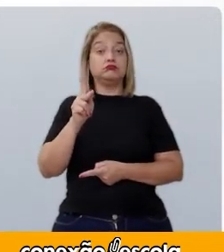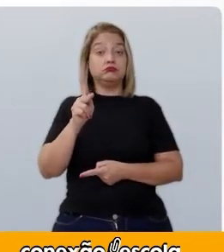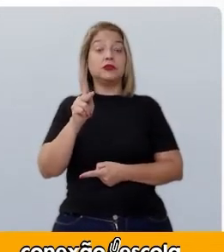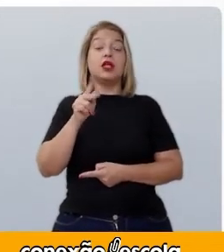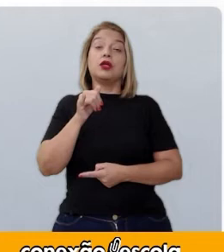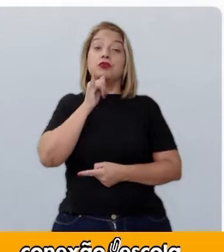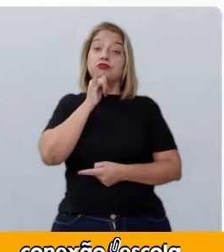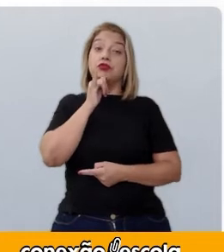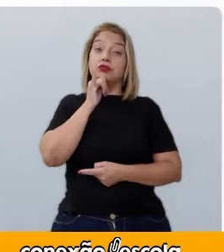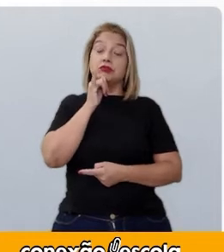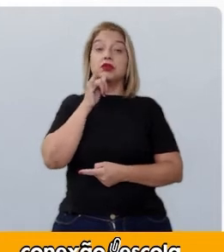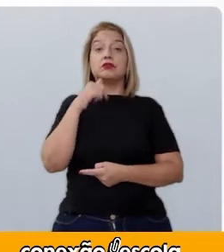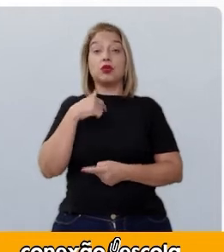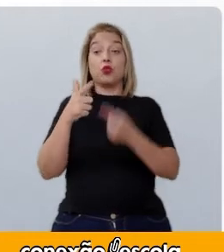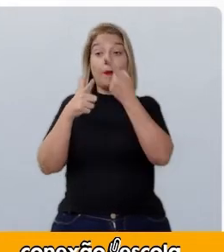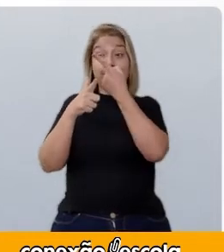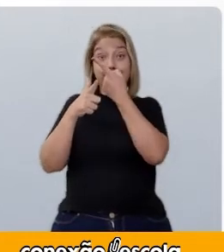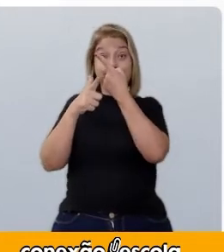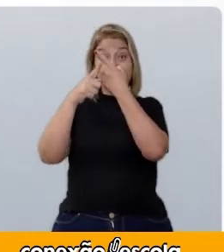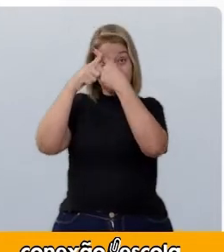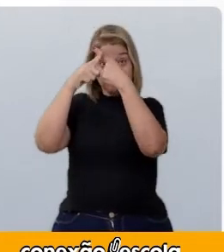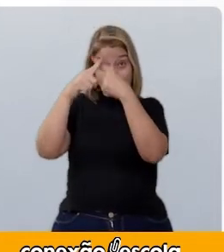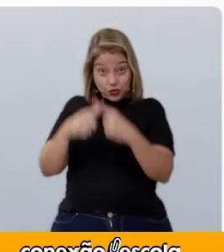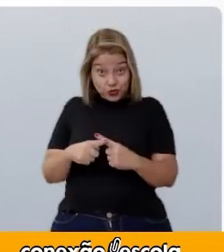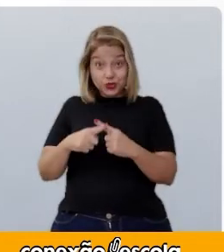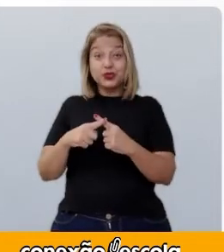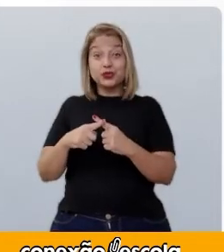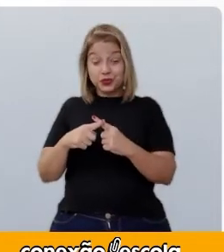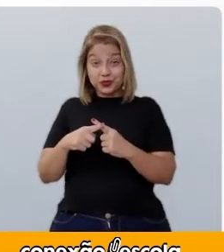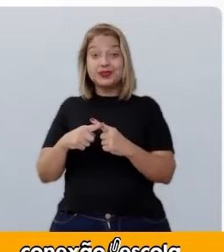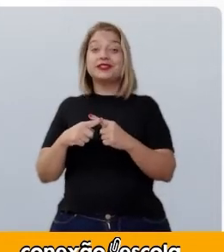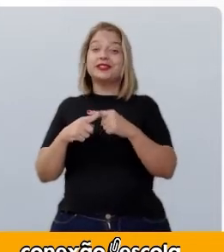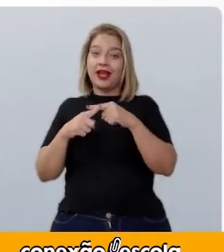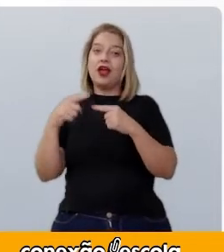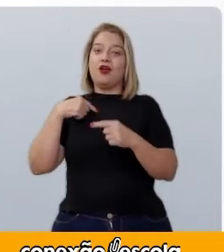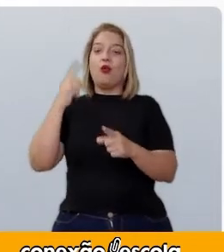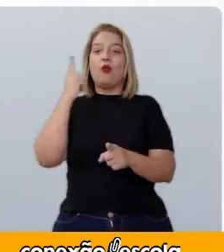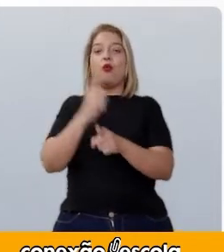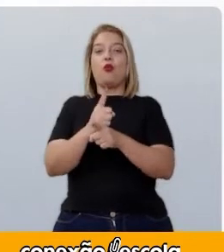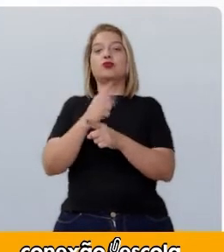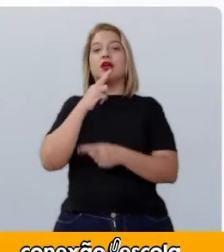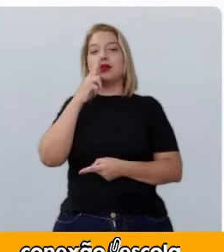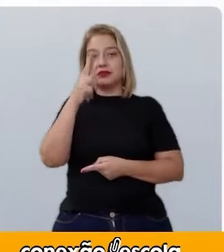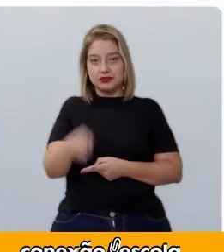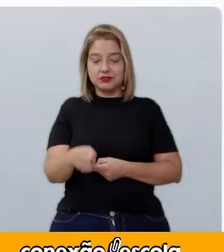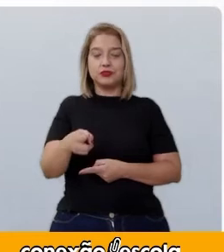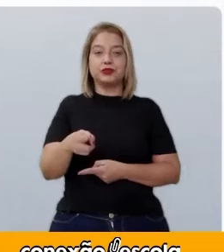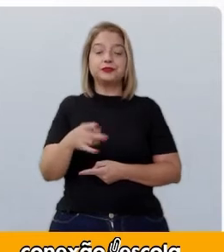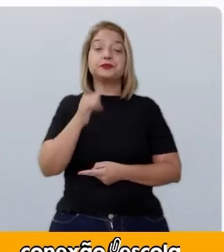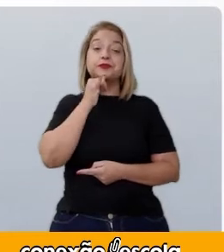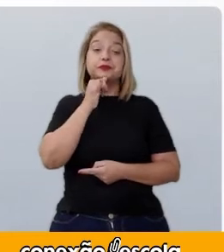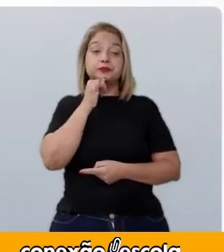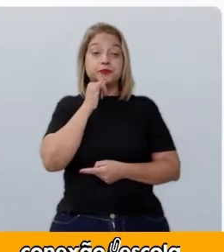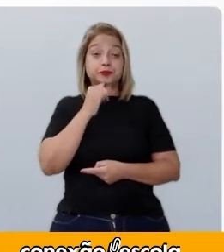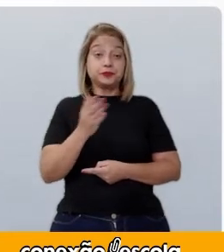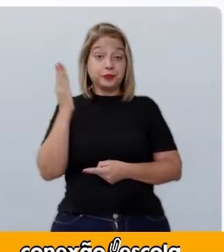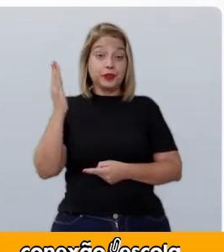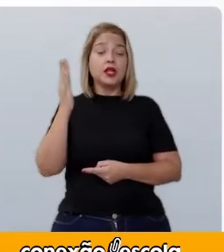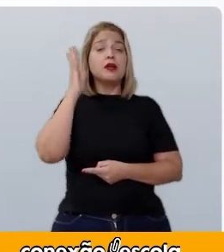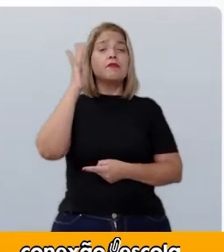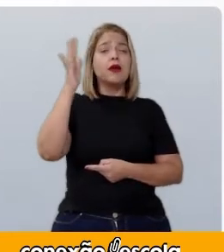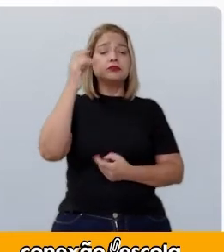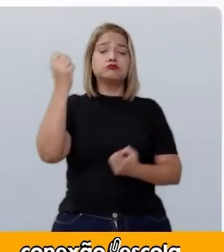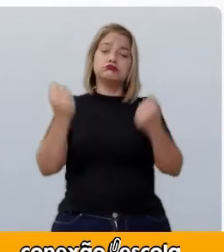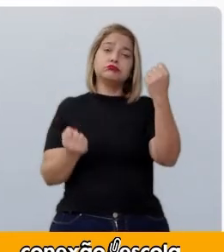nesse caso, eu multiplico e tenho um valor constante. Por exemplo, imagine que